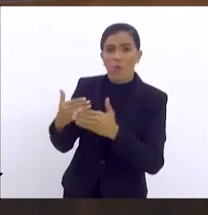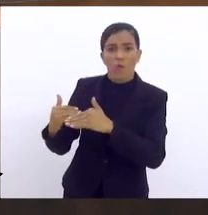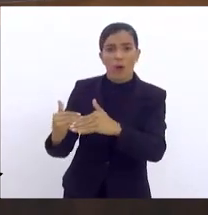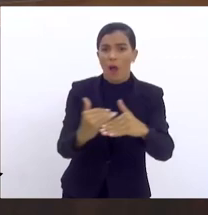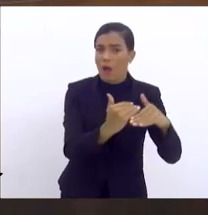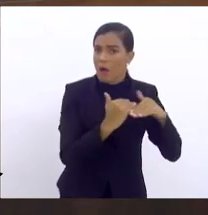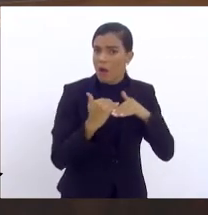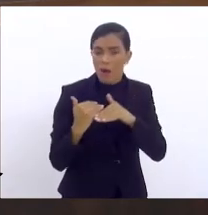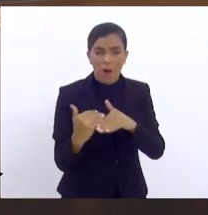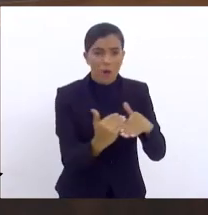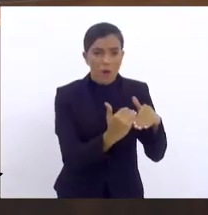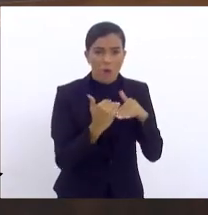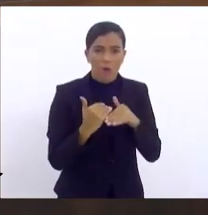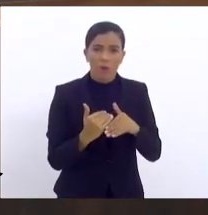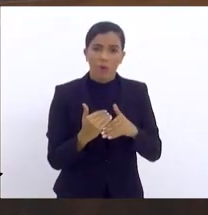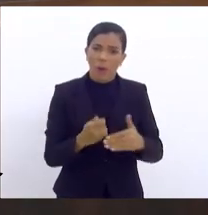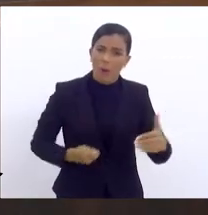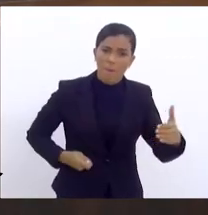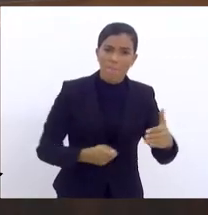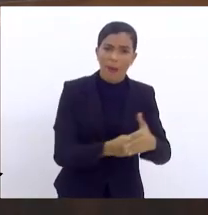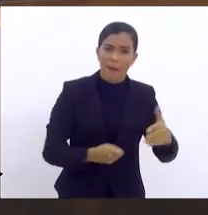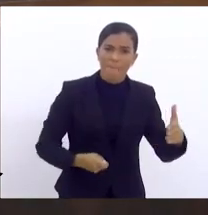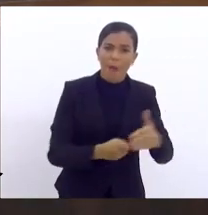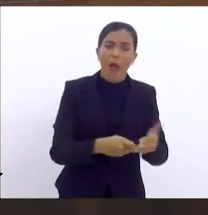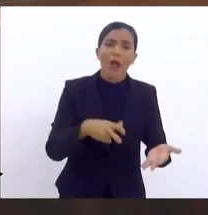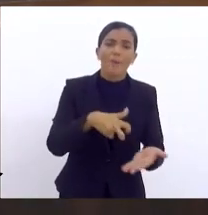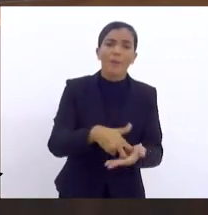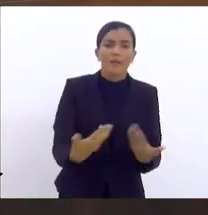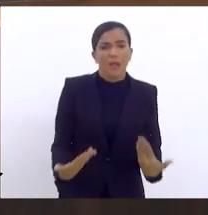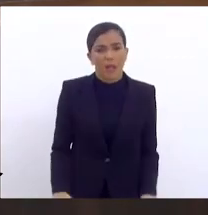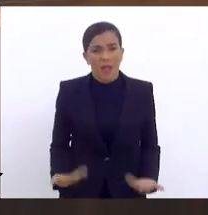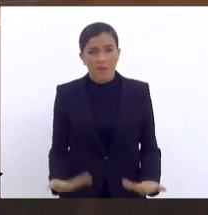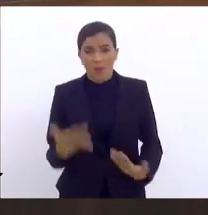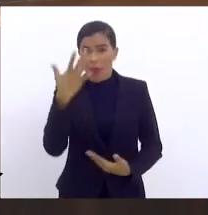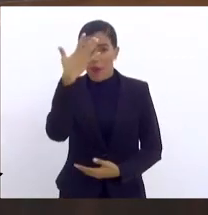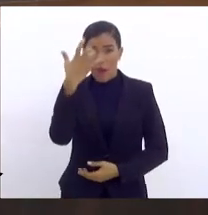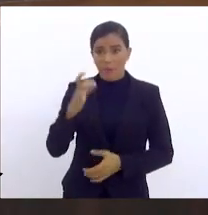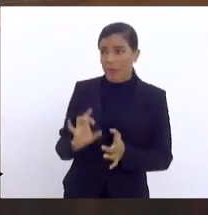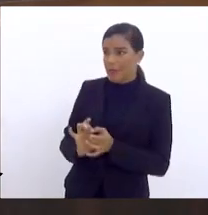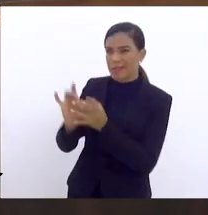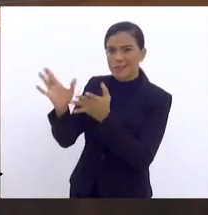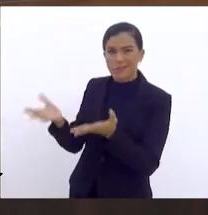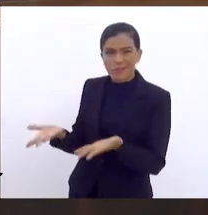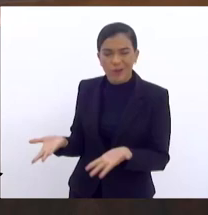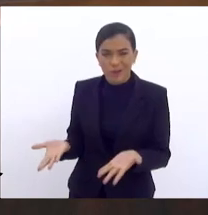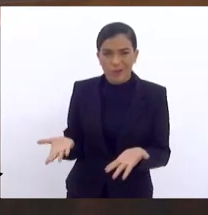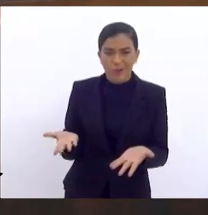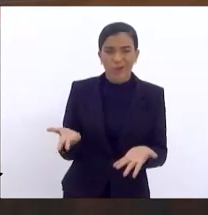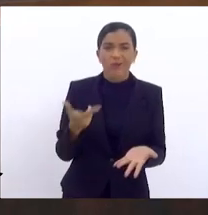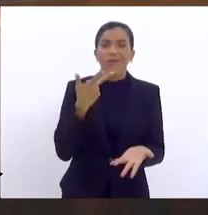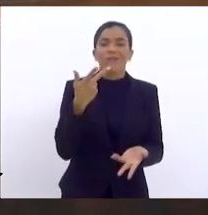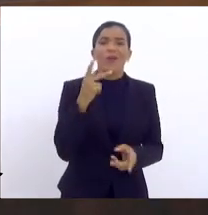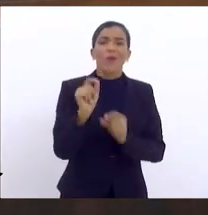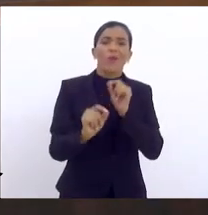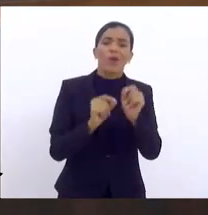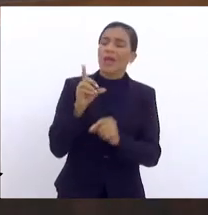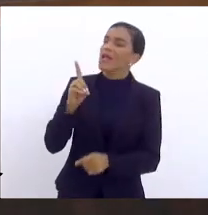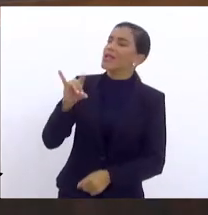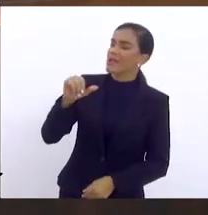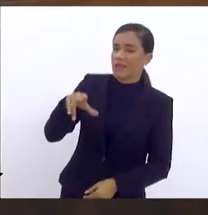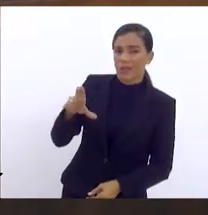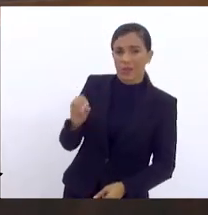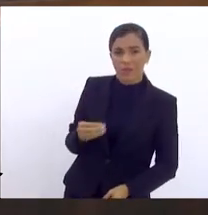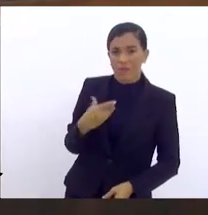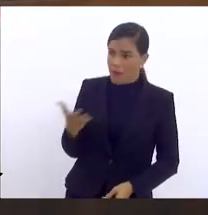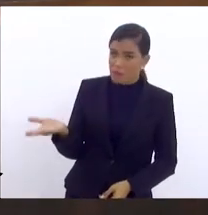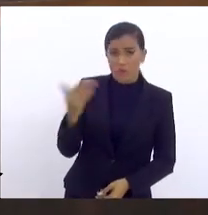na mesa lá não fique dando pena as Branda para que esses cara saiu na rua no outro dia porque a gente vai chamar aqui Dino vamos chamar aqui o comandante